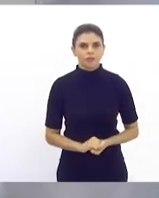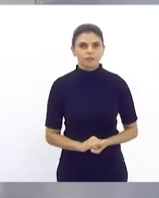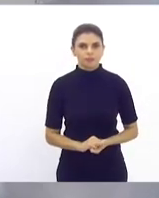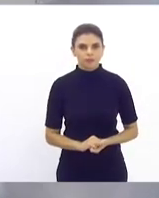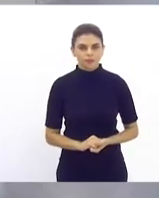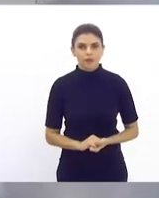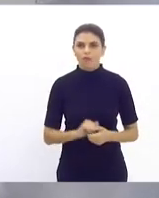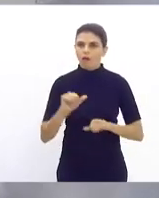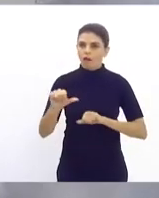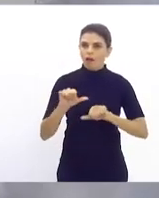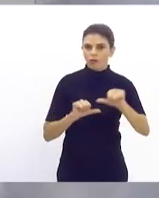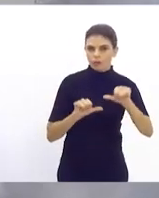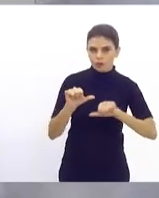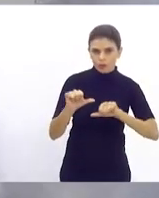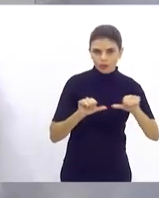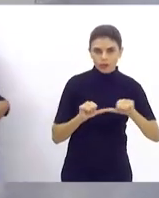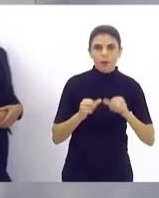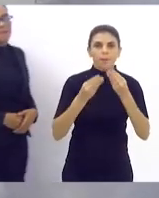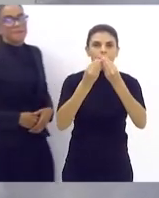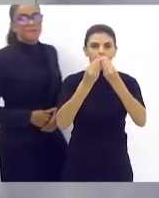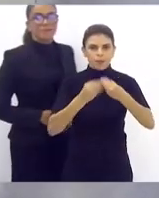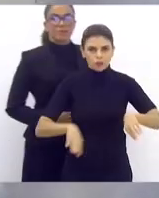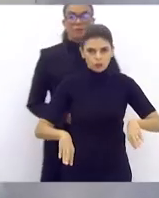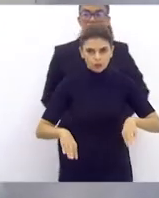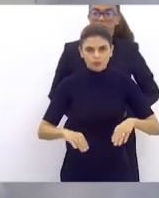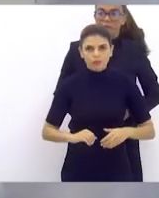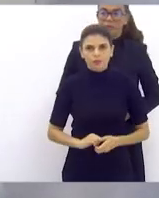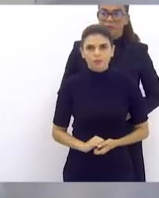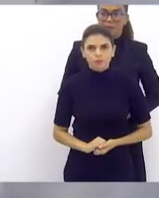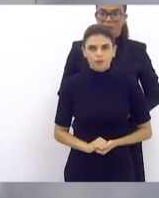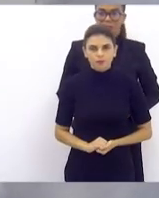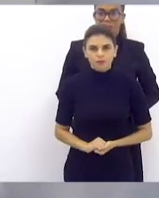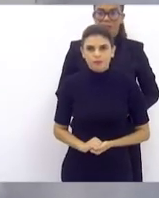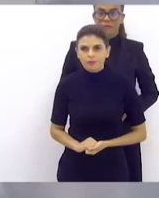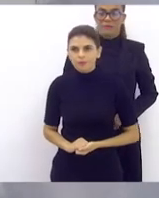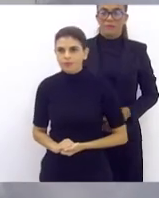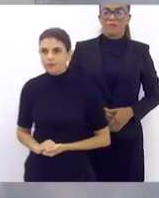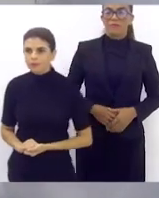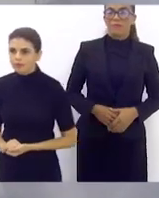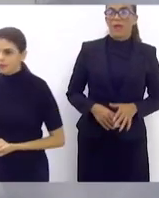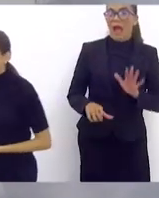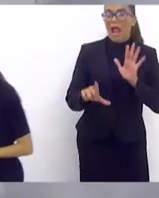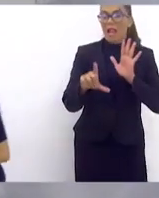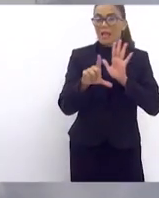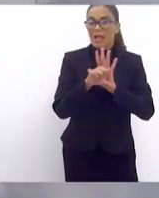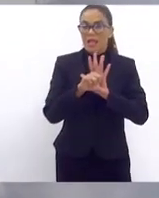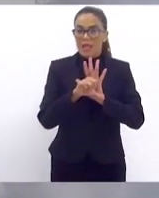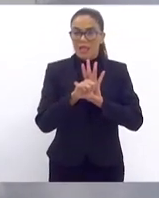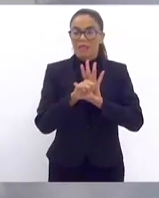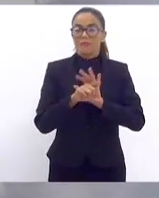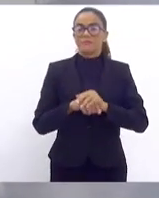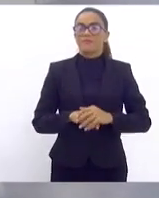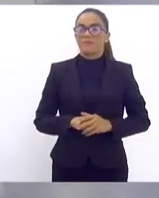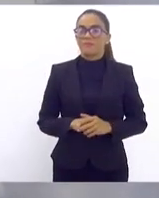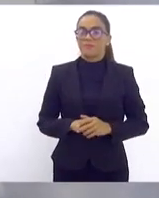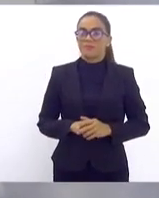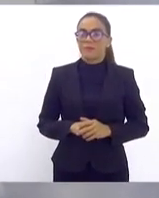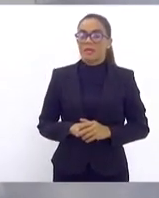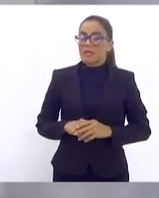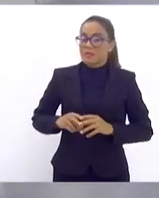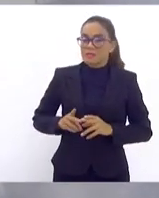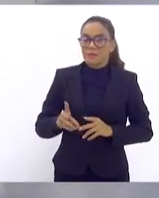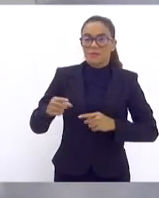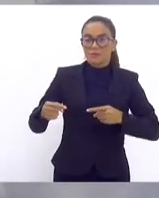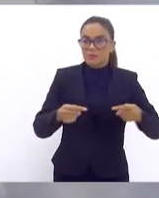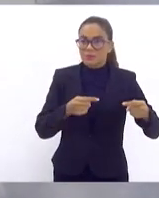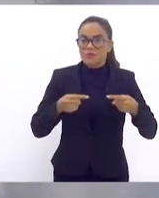meu voto, alterando pela prejudicabilidade em razão da lei 8.145 de 2018. Ainda em discussão,